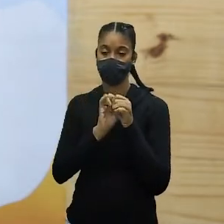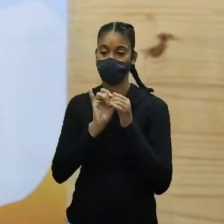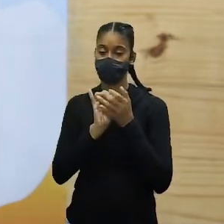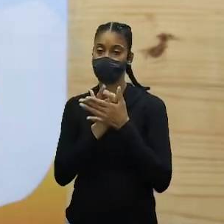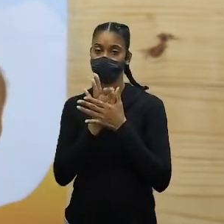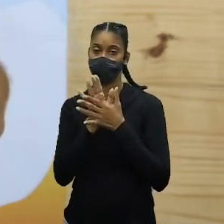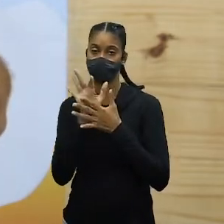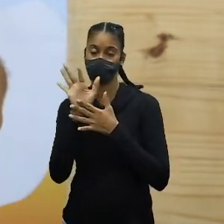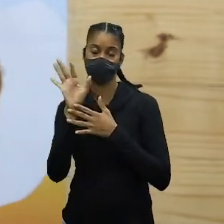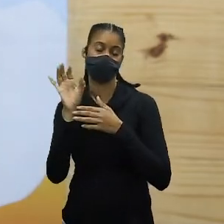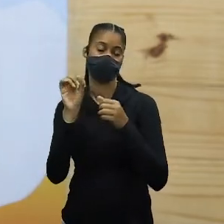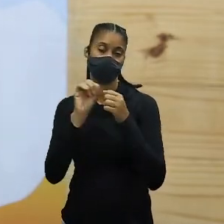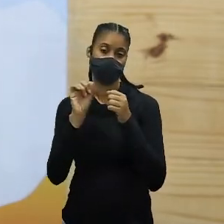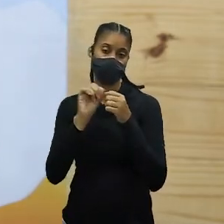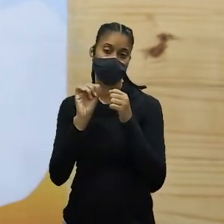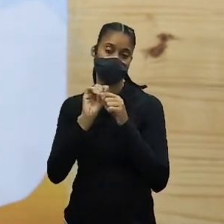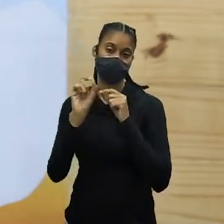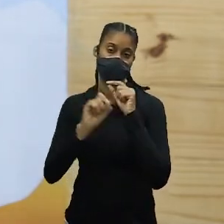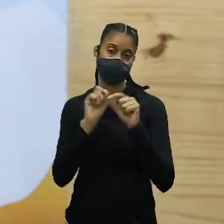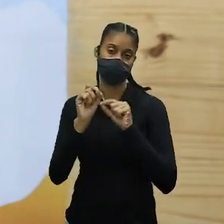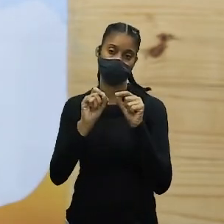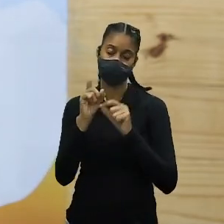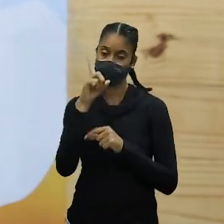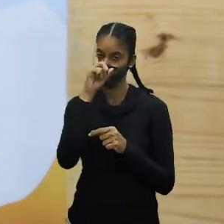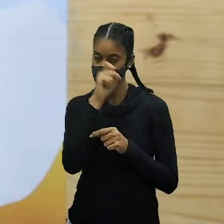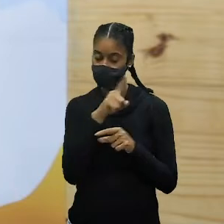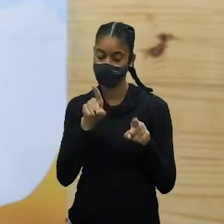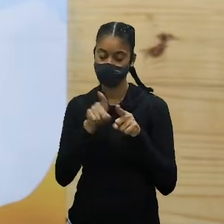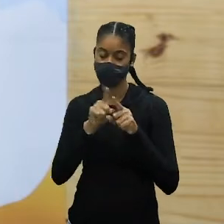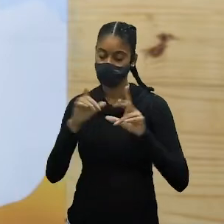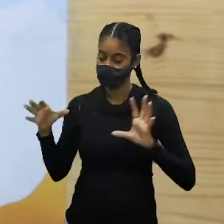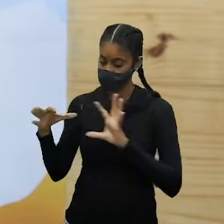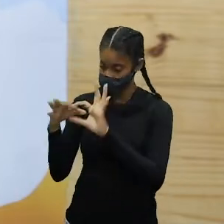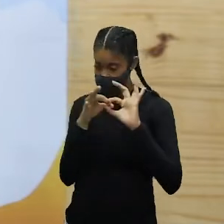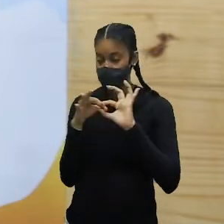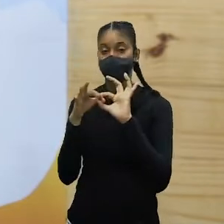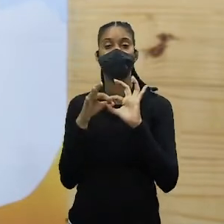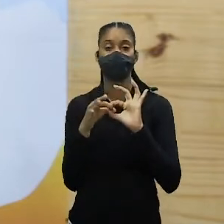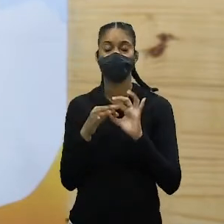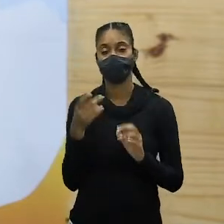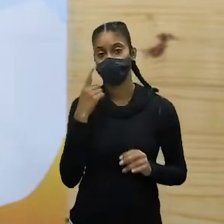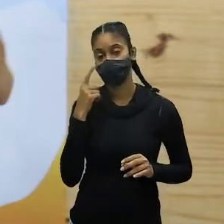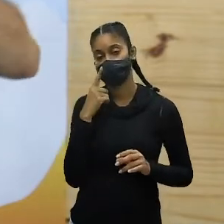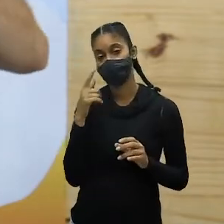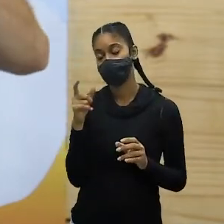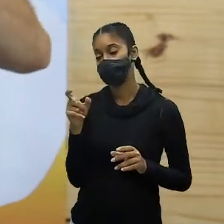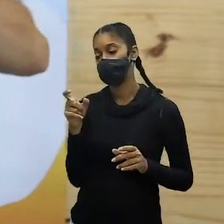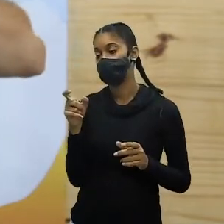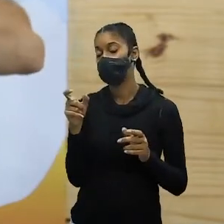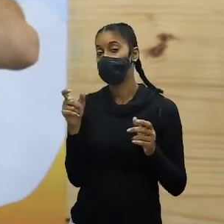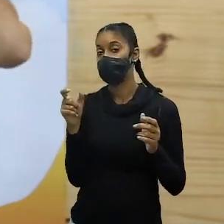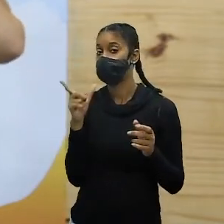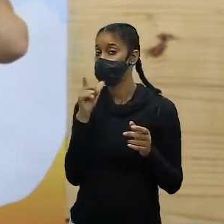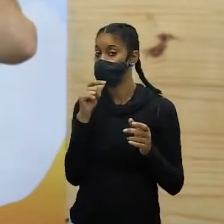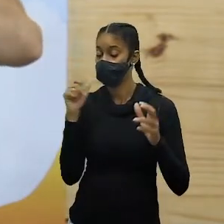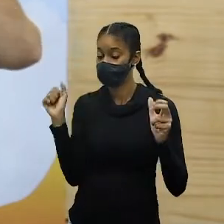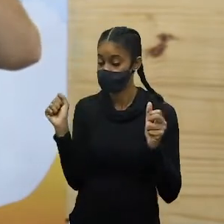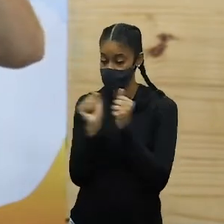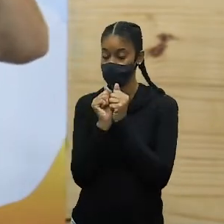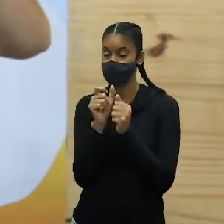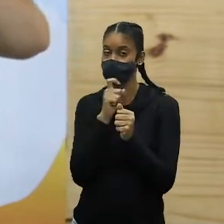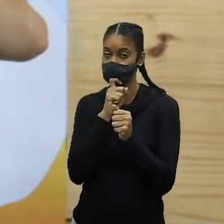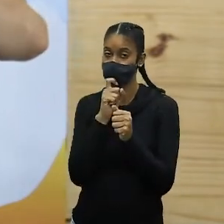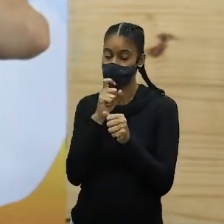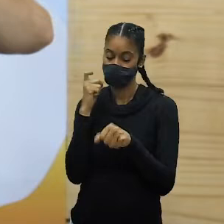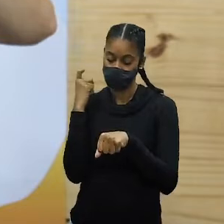recipiente, eles também vão dificultar o processo de união. Veja, para a água congelar, as moléculas que se